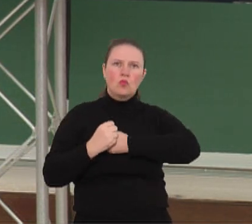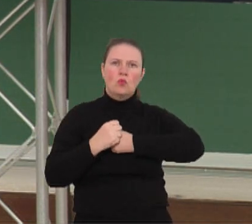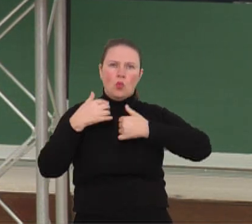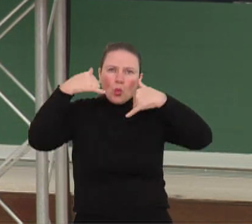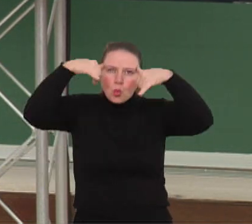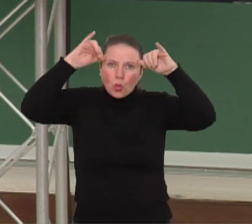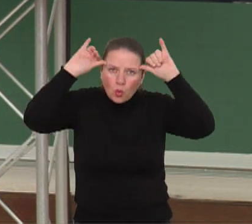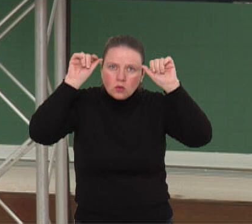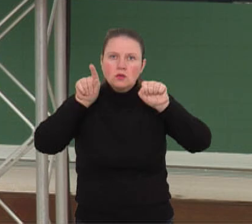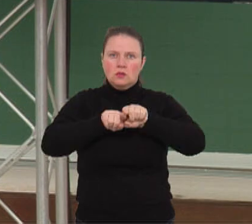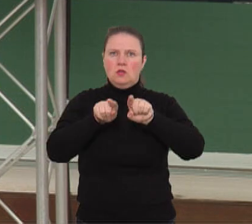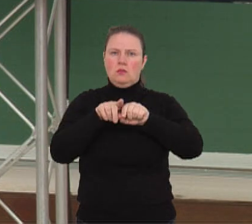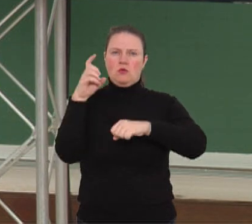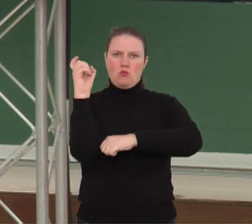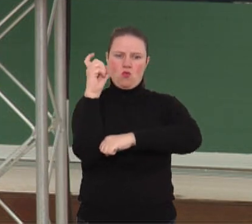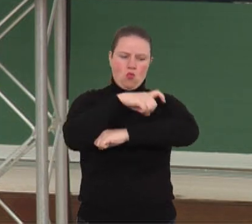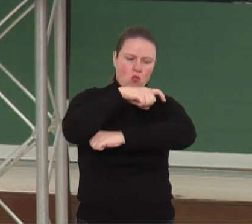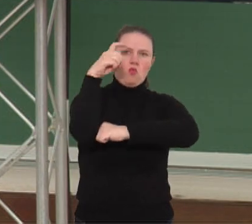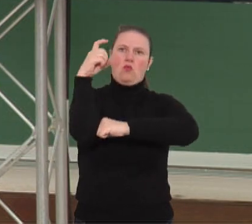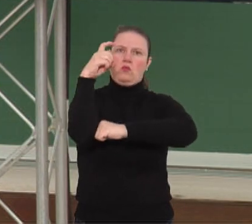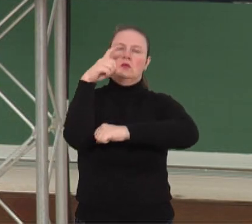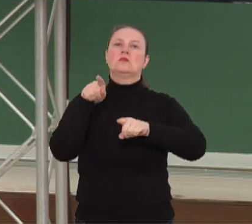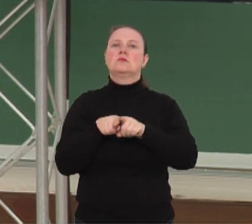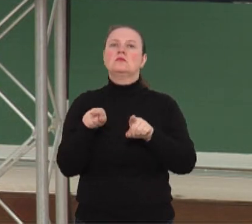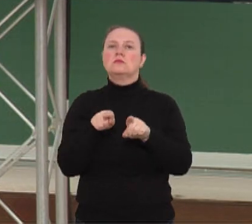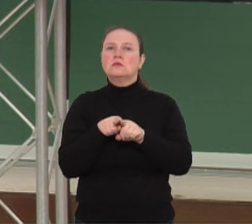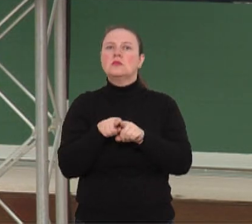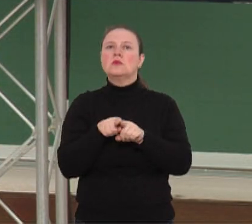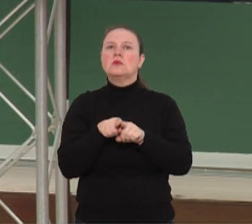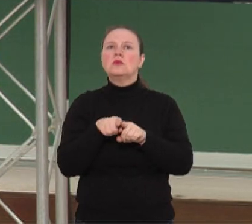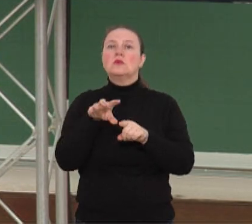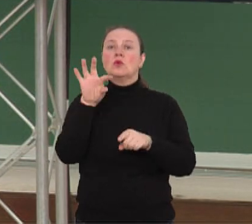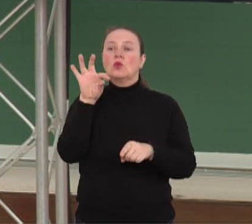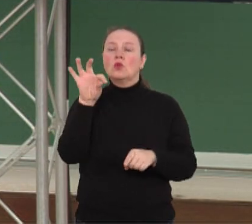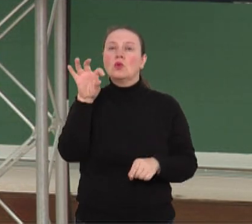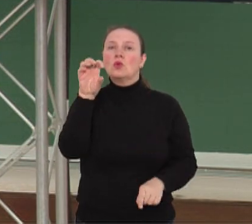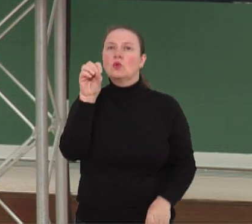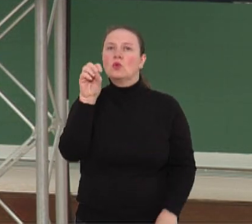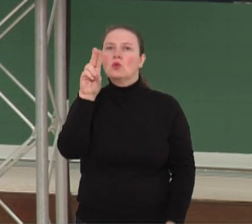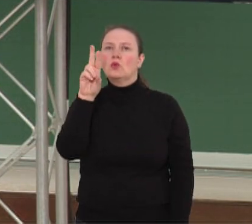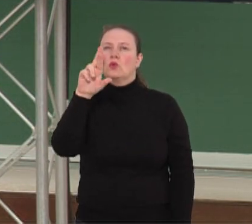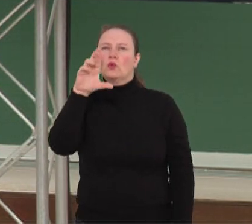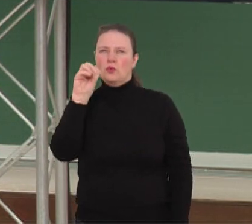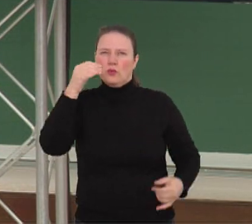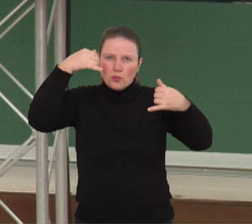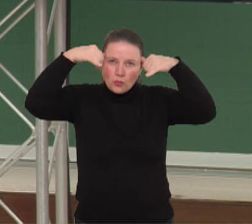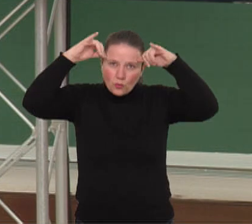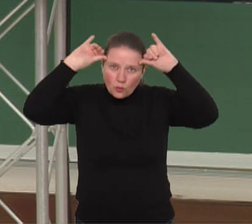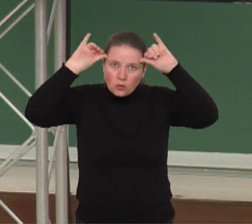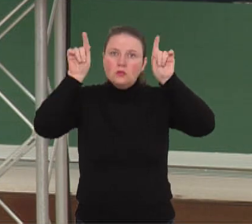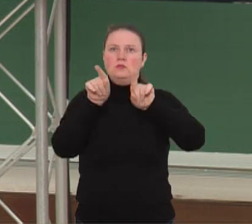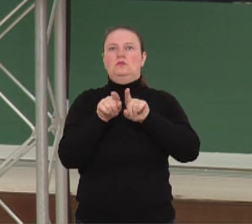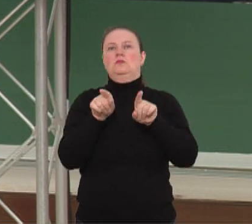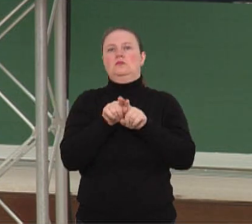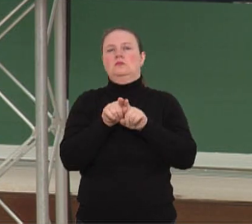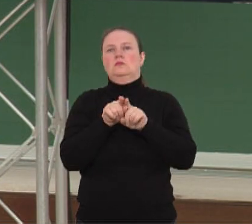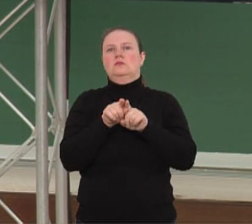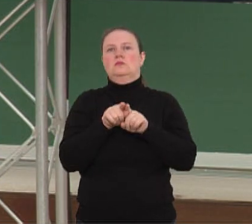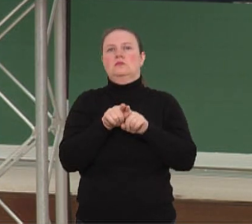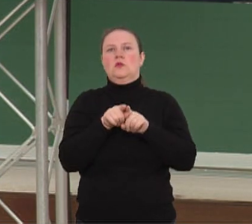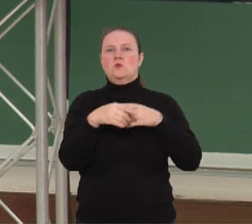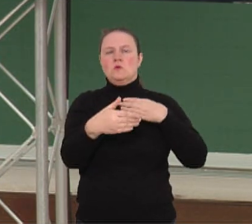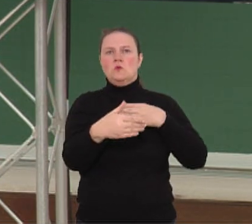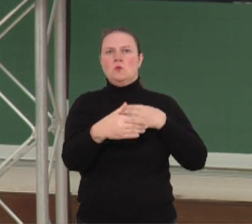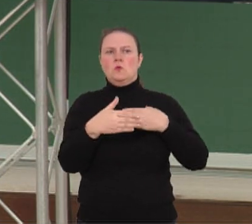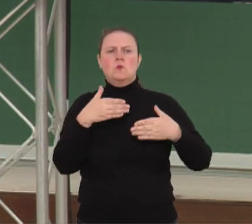O escorpião que ele brigava muito e o touro, que está aqui, ó. Só dá para ver uma pontinha do touro, que